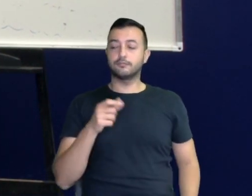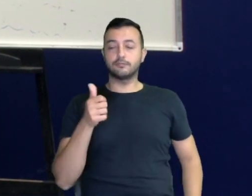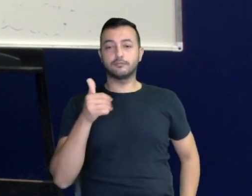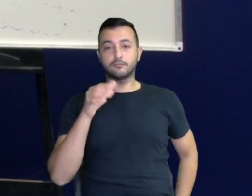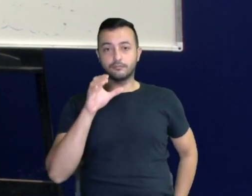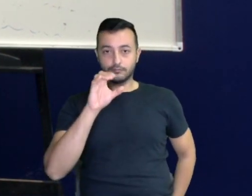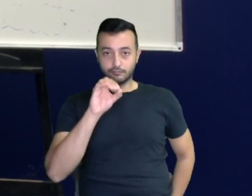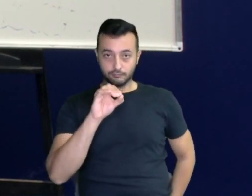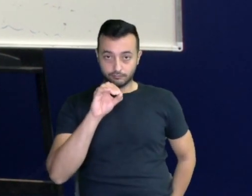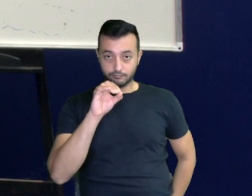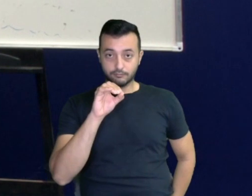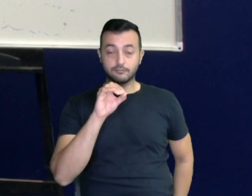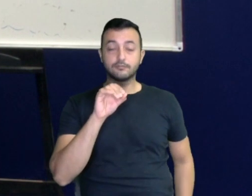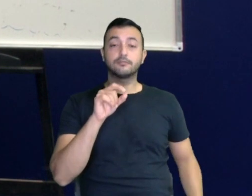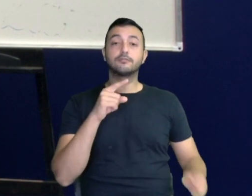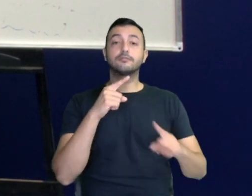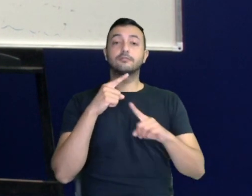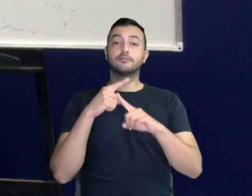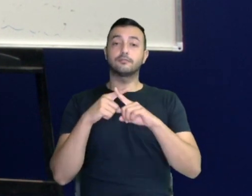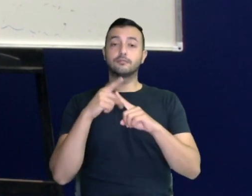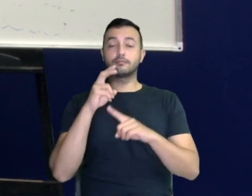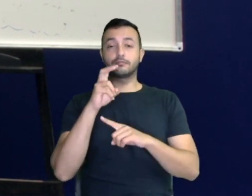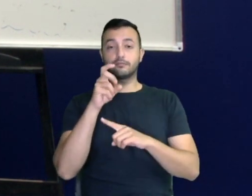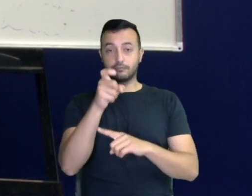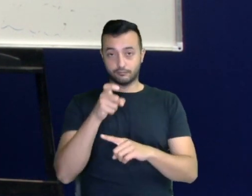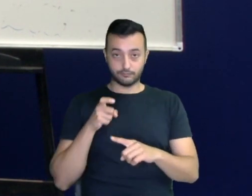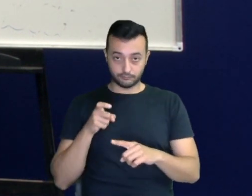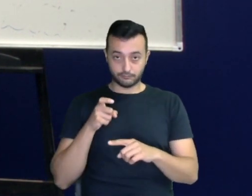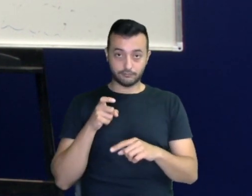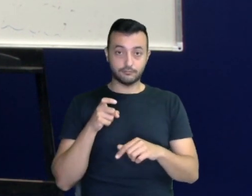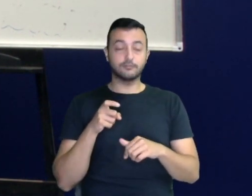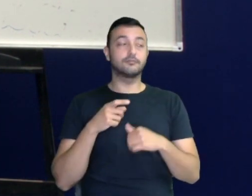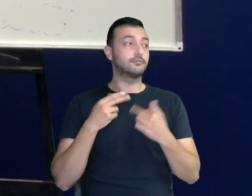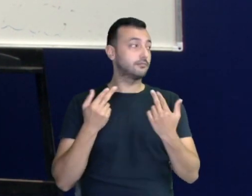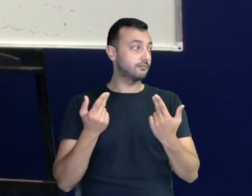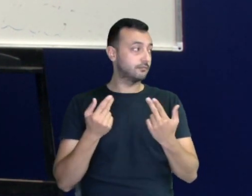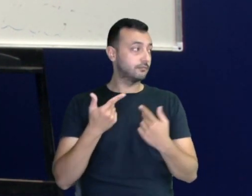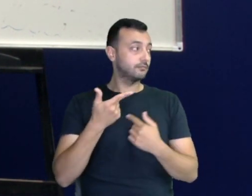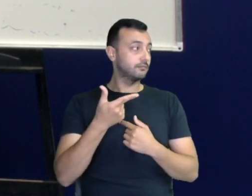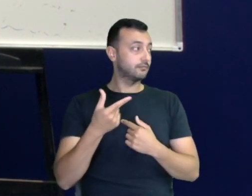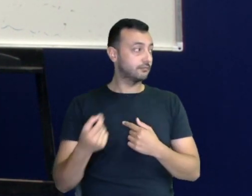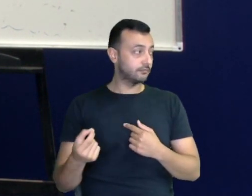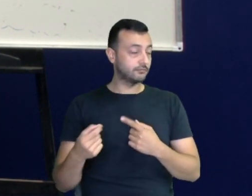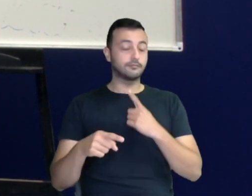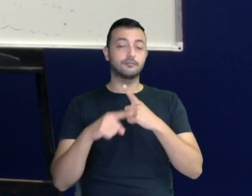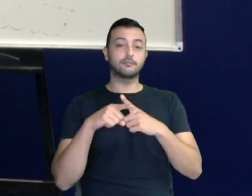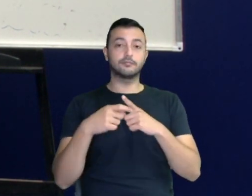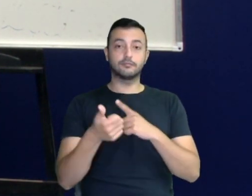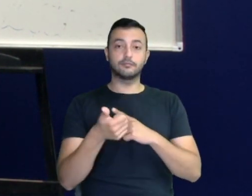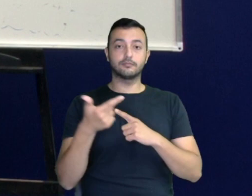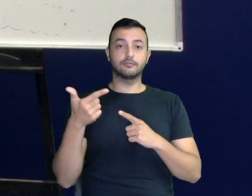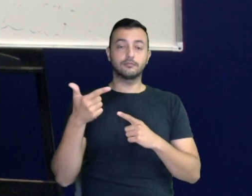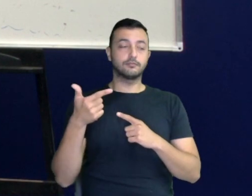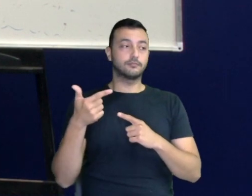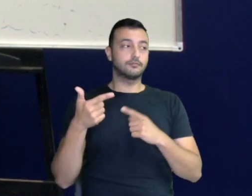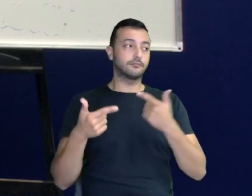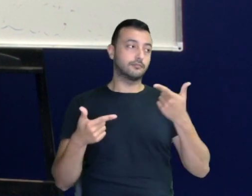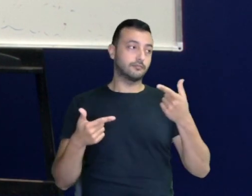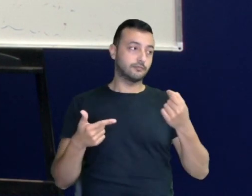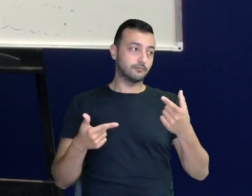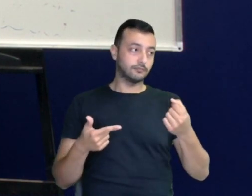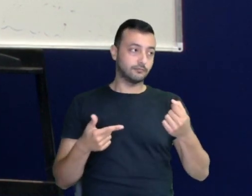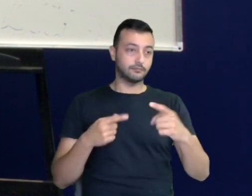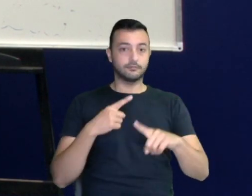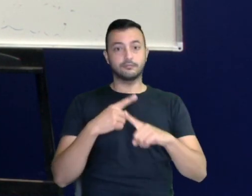10 multiplica o x, vai ficar 10 vezes x, igual 20 vezes 12.